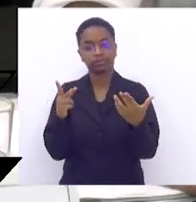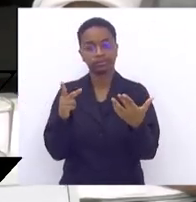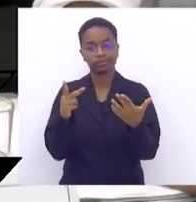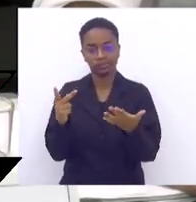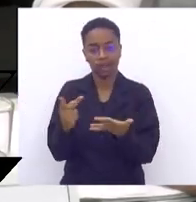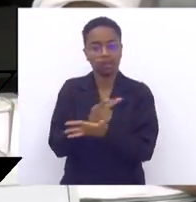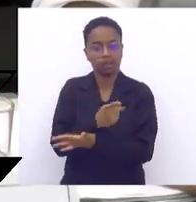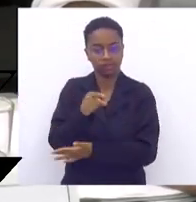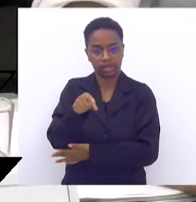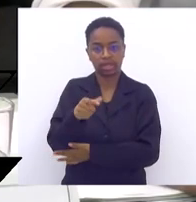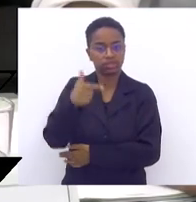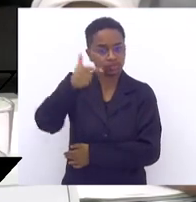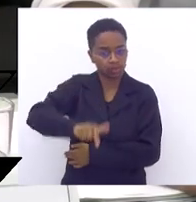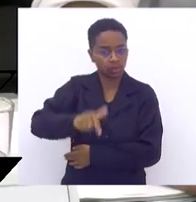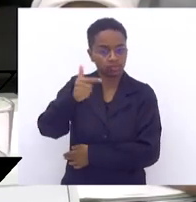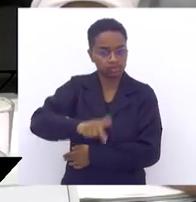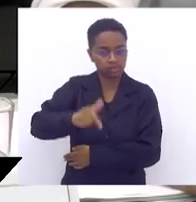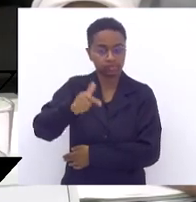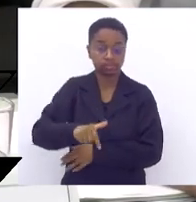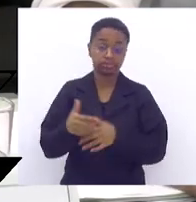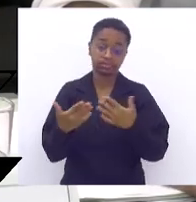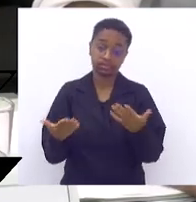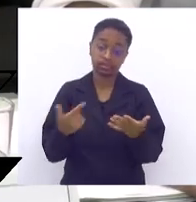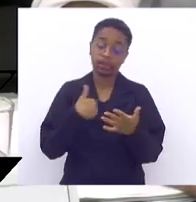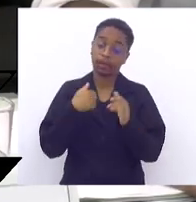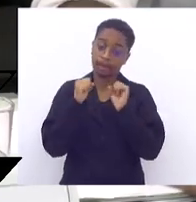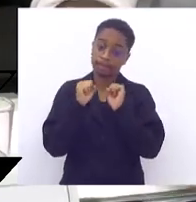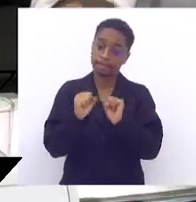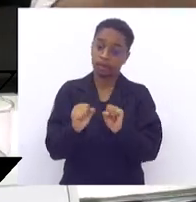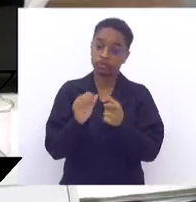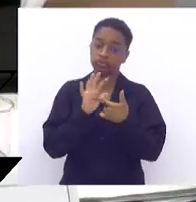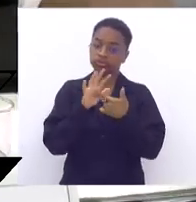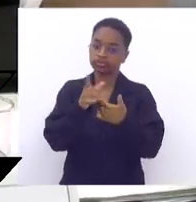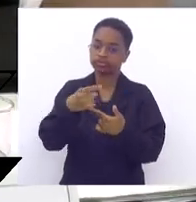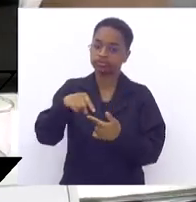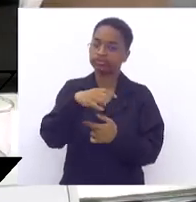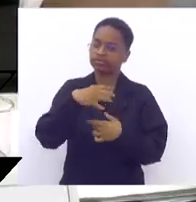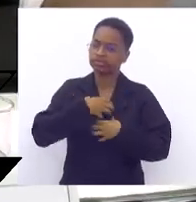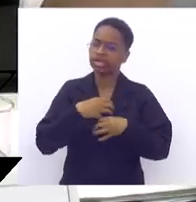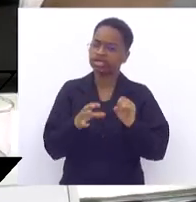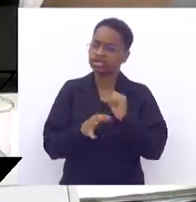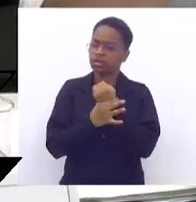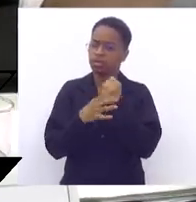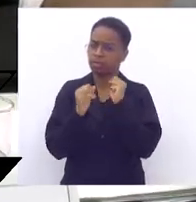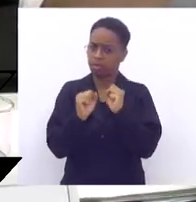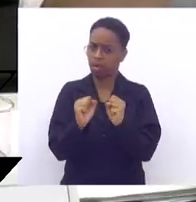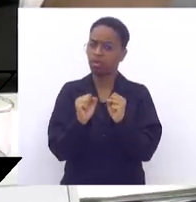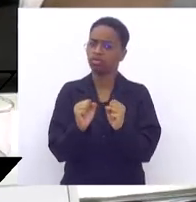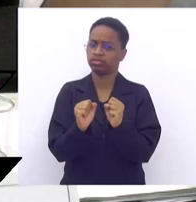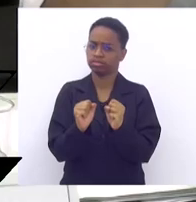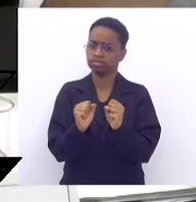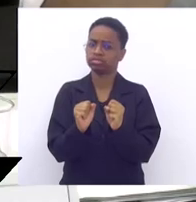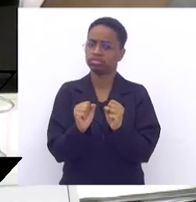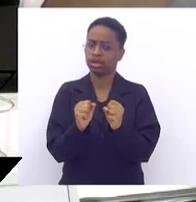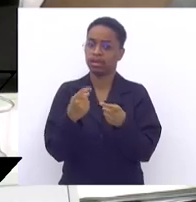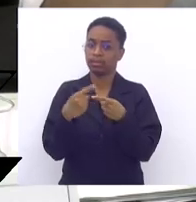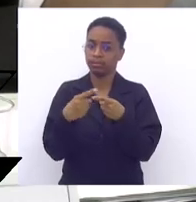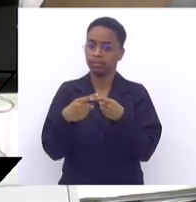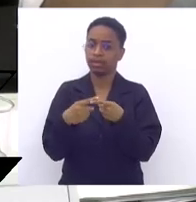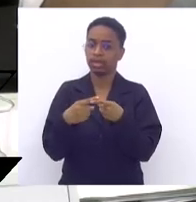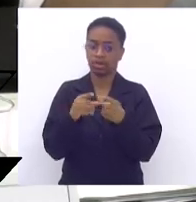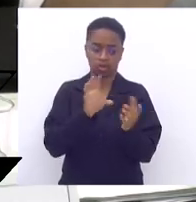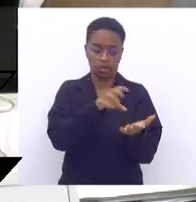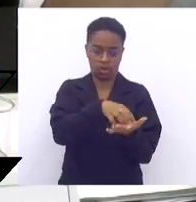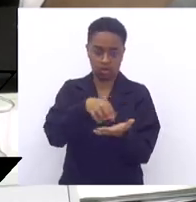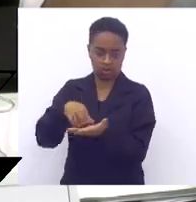acontecem mais frequentemente. Então, eu posso assegurar a Vossa Excelência, doutor Serginho, que CEAS e INEA e os comitês